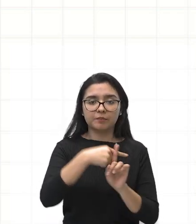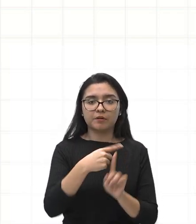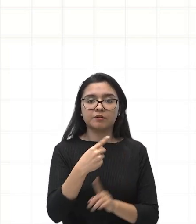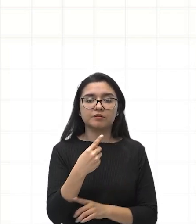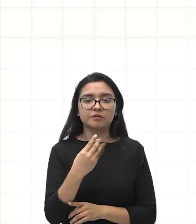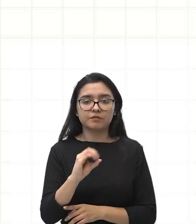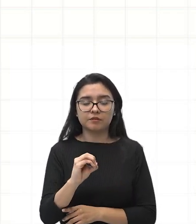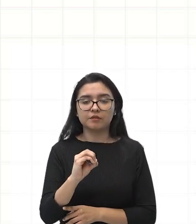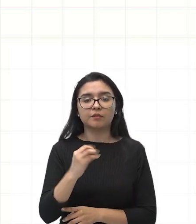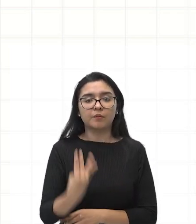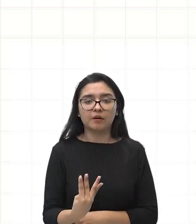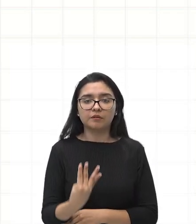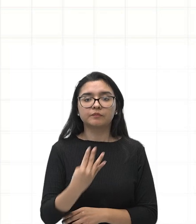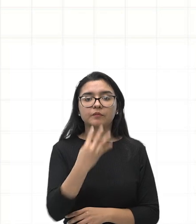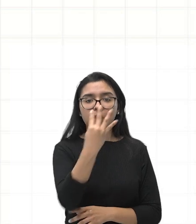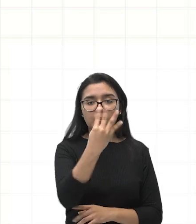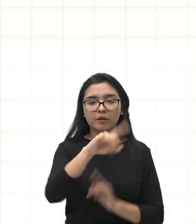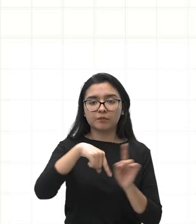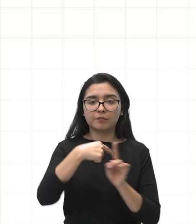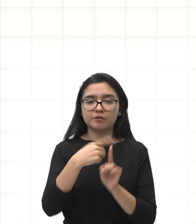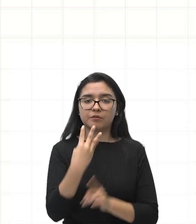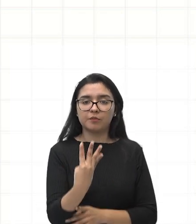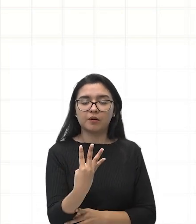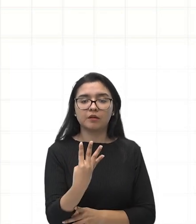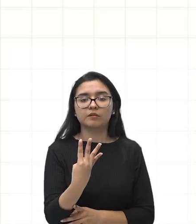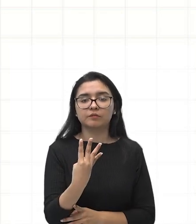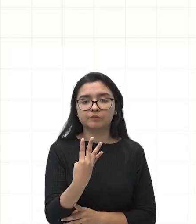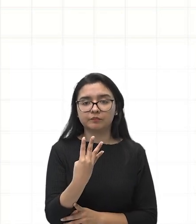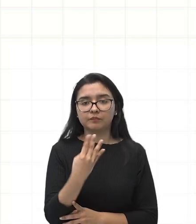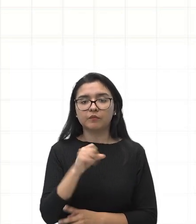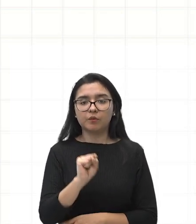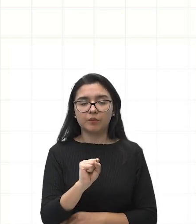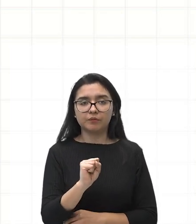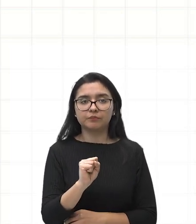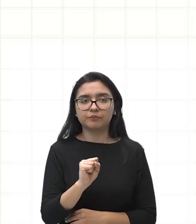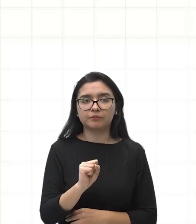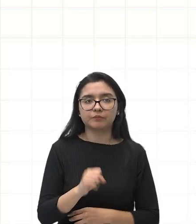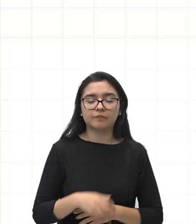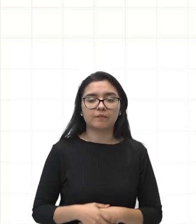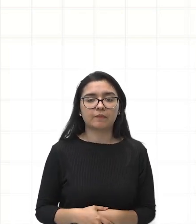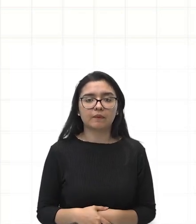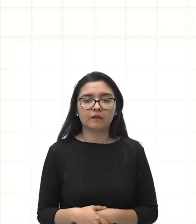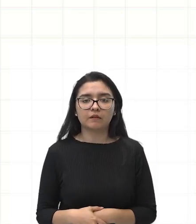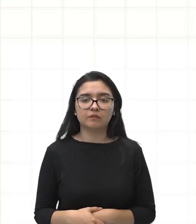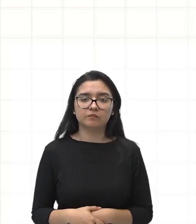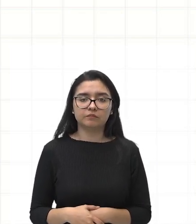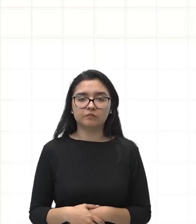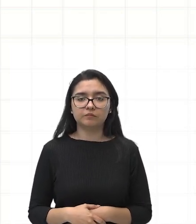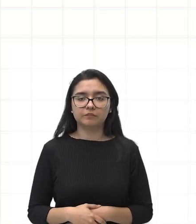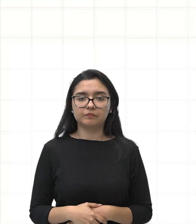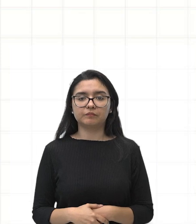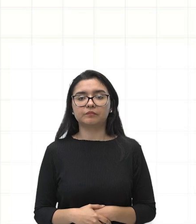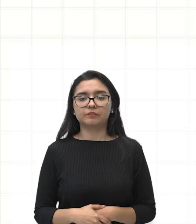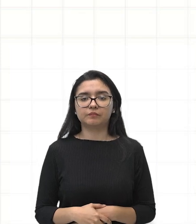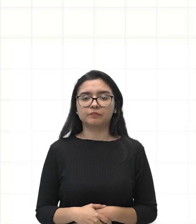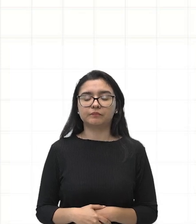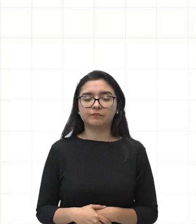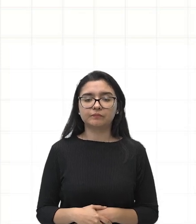0 é 4, 4 mais 4. Estamos falando agora aqui, ó. 4 mais 4 é